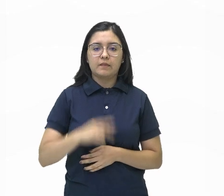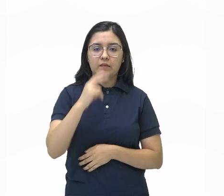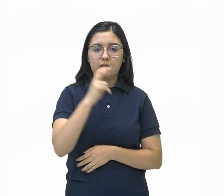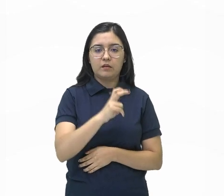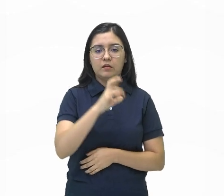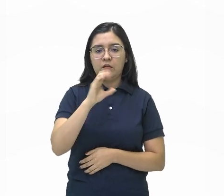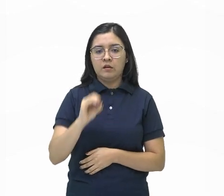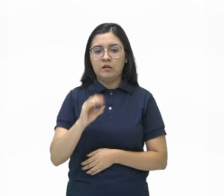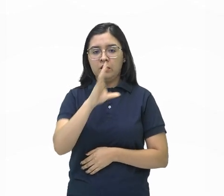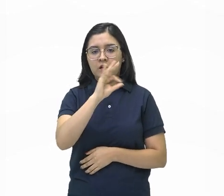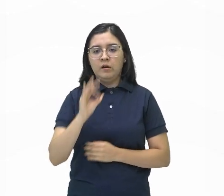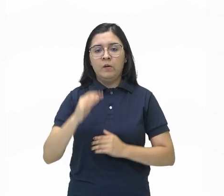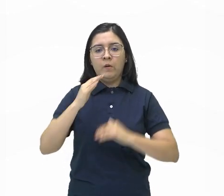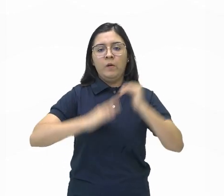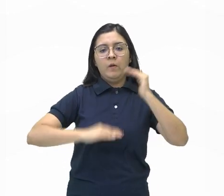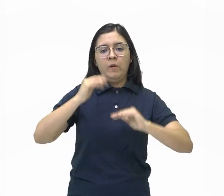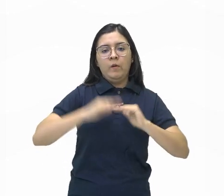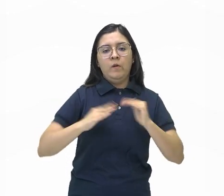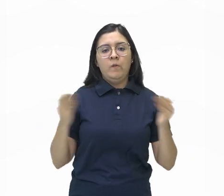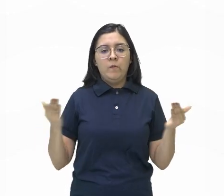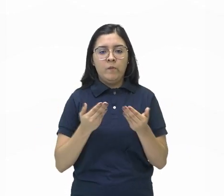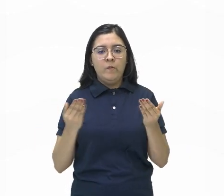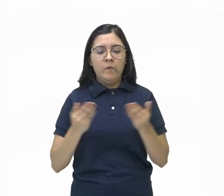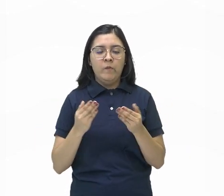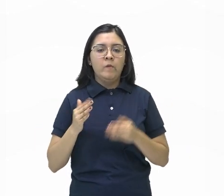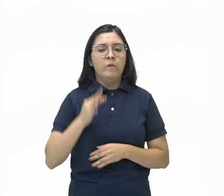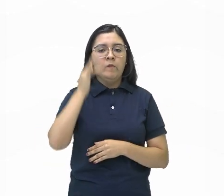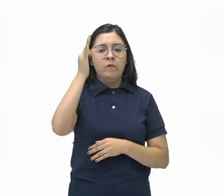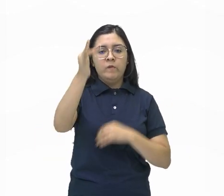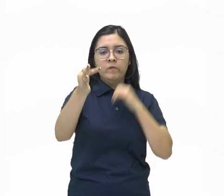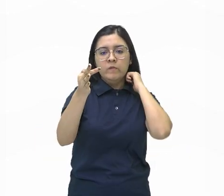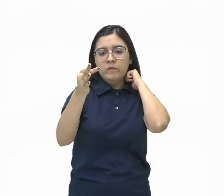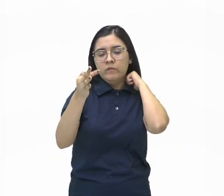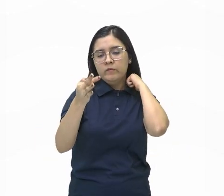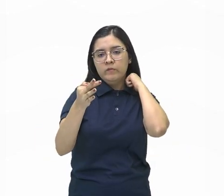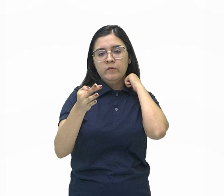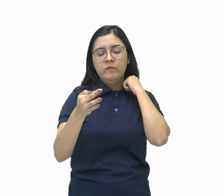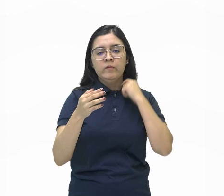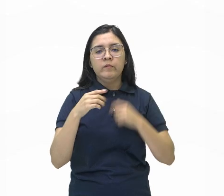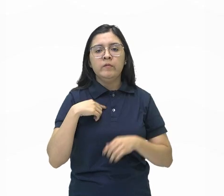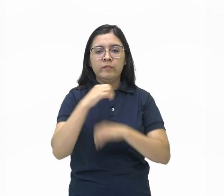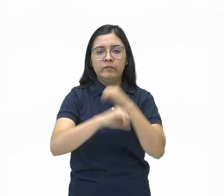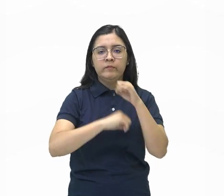50% das profissões de hoje não existirão em 2030. Ó.